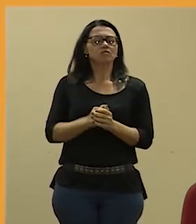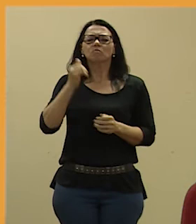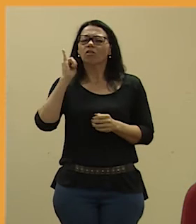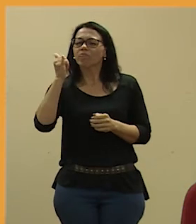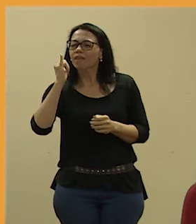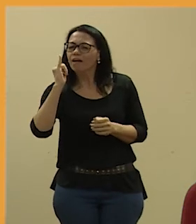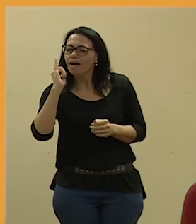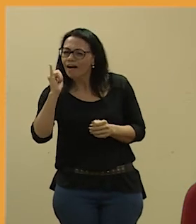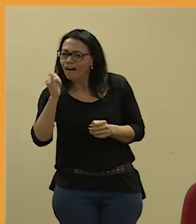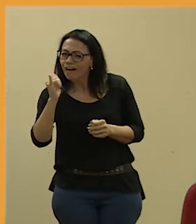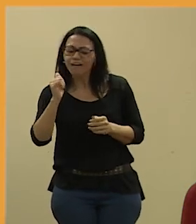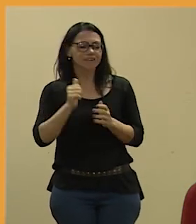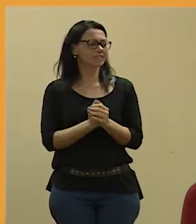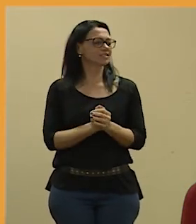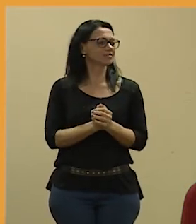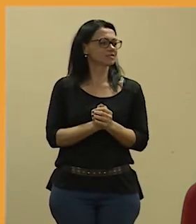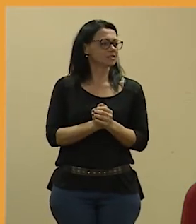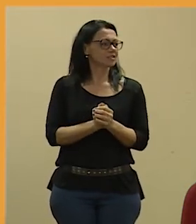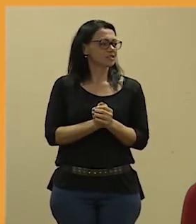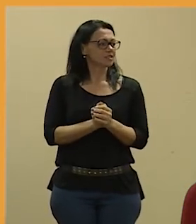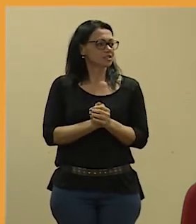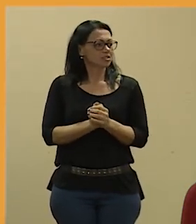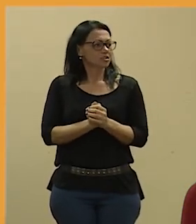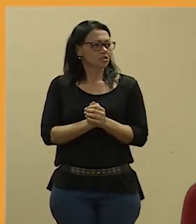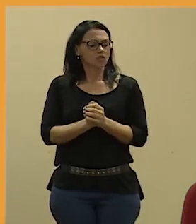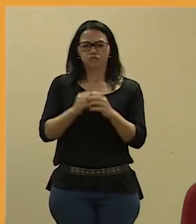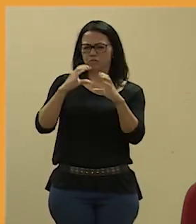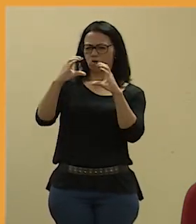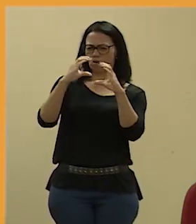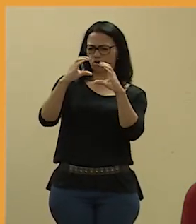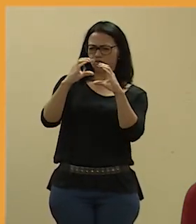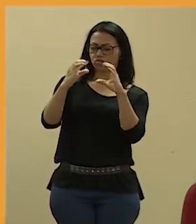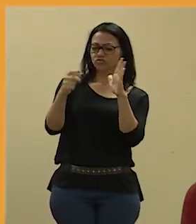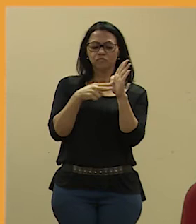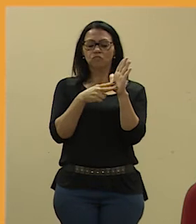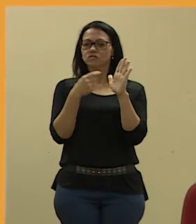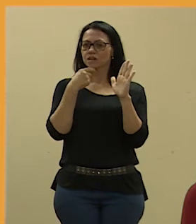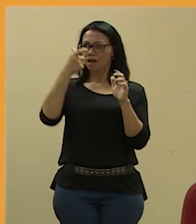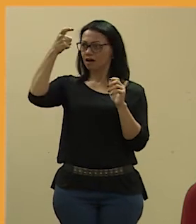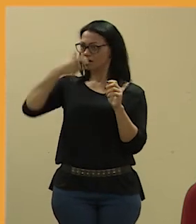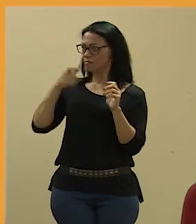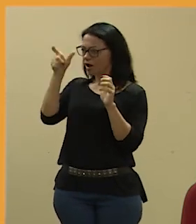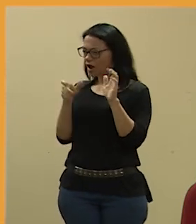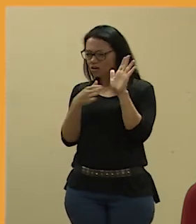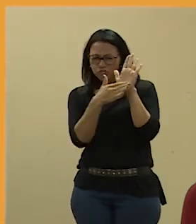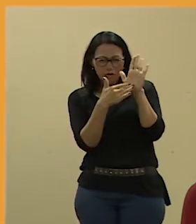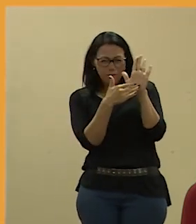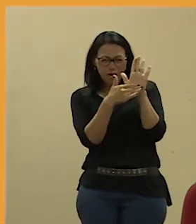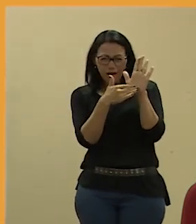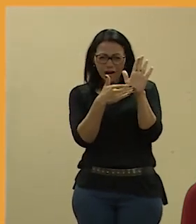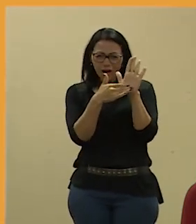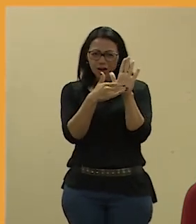mesclar com a sua imagem em amp channel aparecendo ali está aqui embaixo você pode mostrar uma